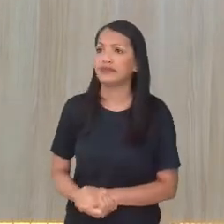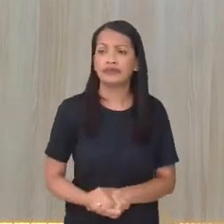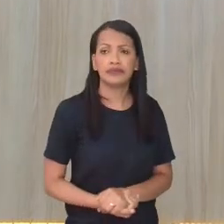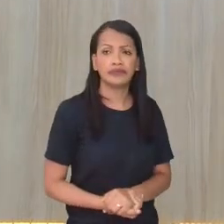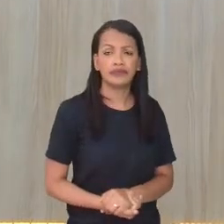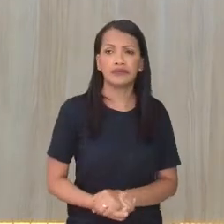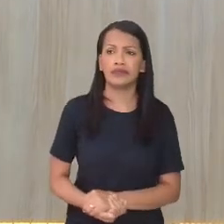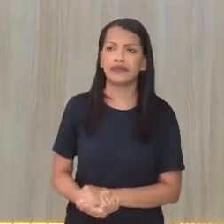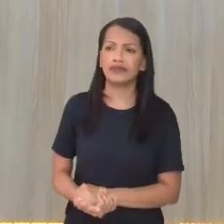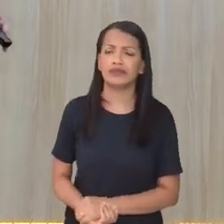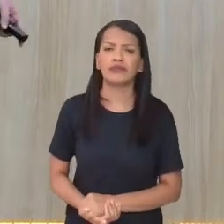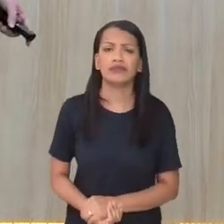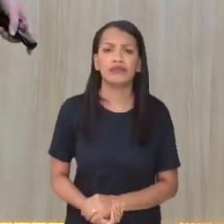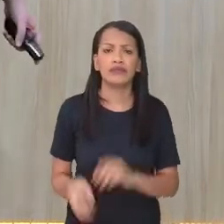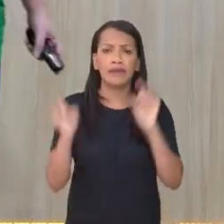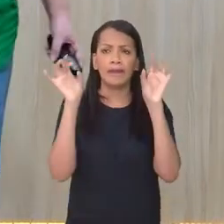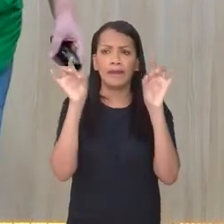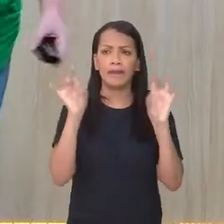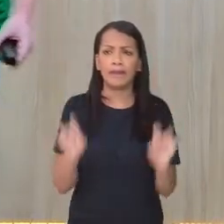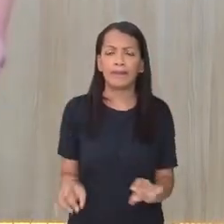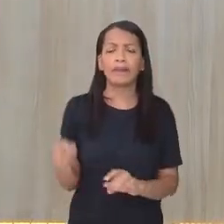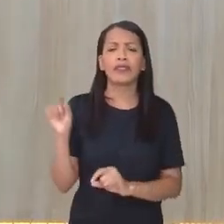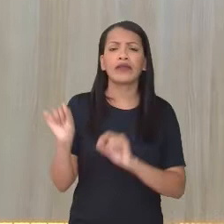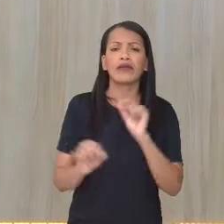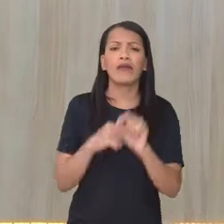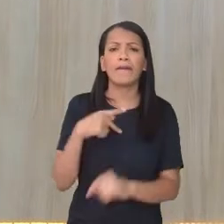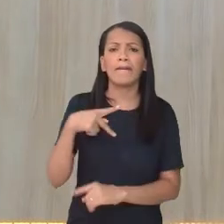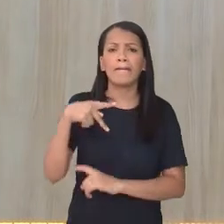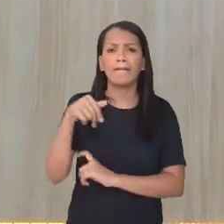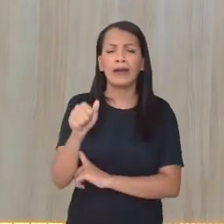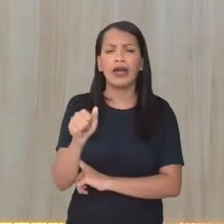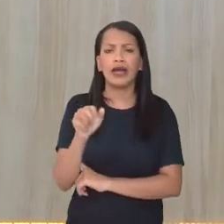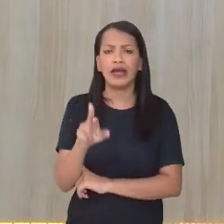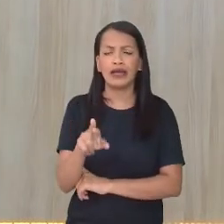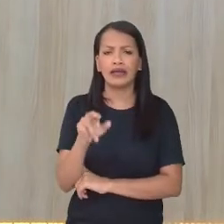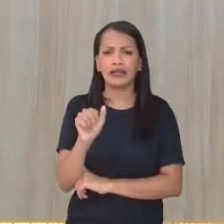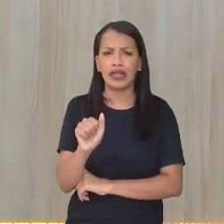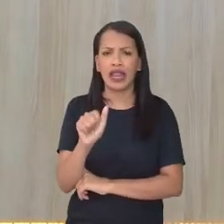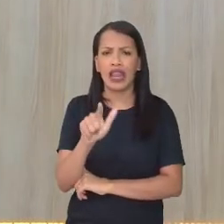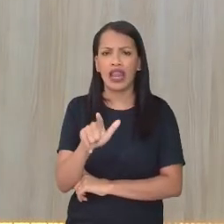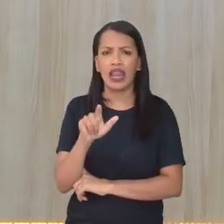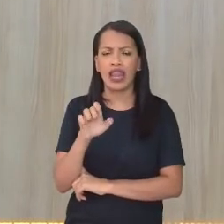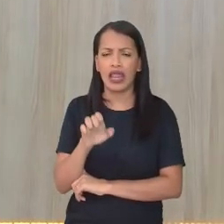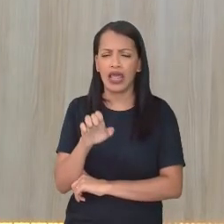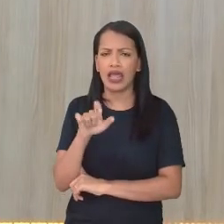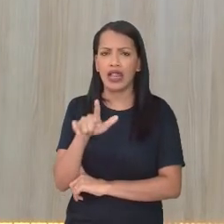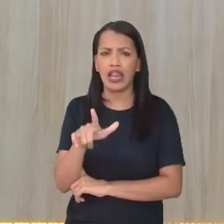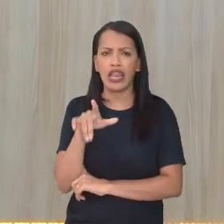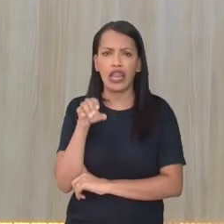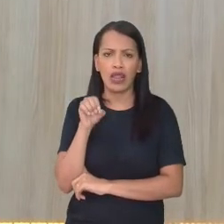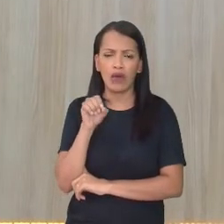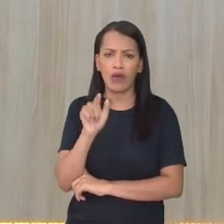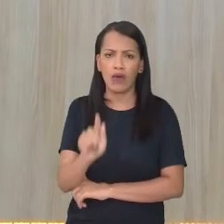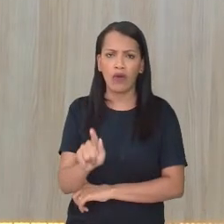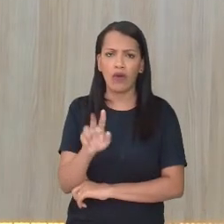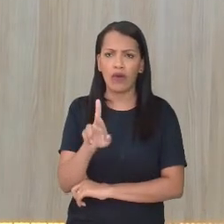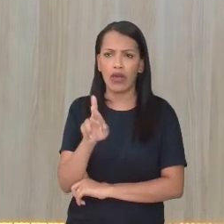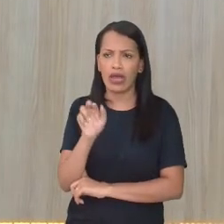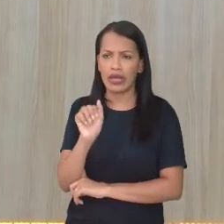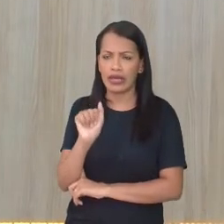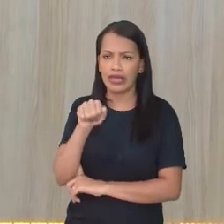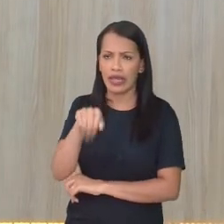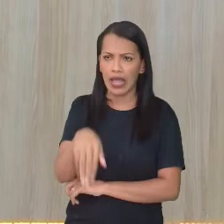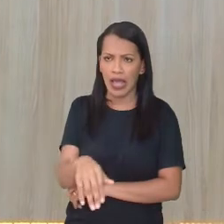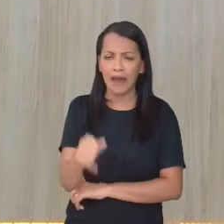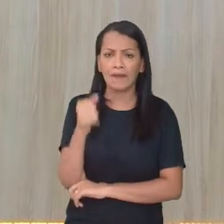É um polígono especial chamado paralelogramo. Eu tenho este lado do mesmo tamanho deste, este